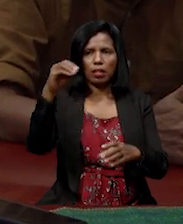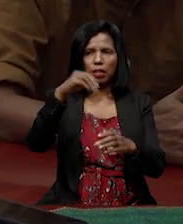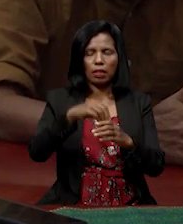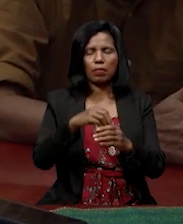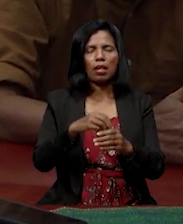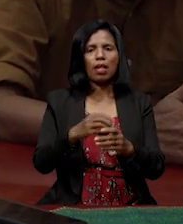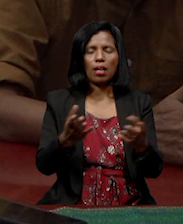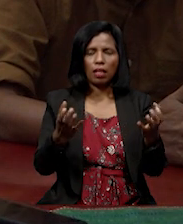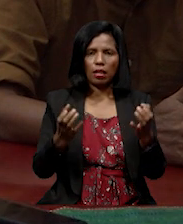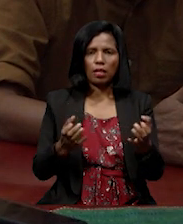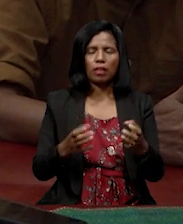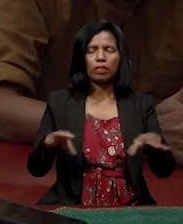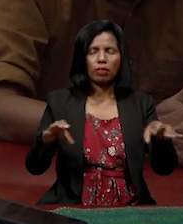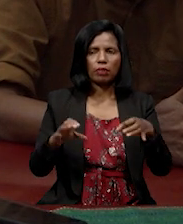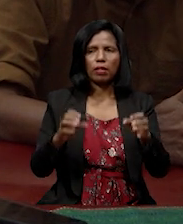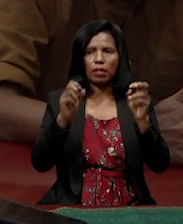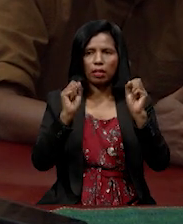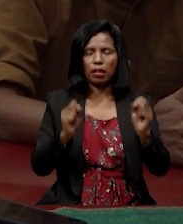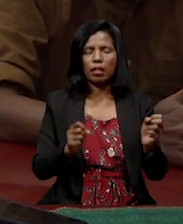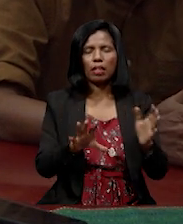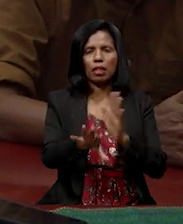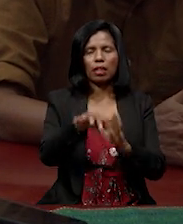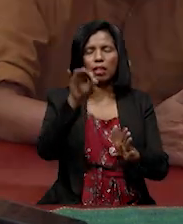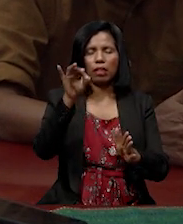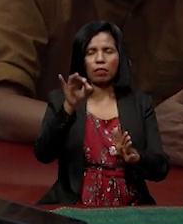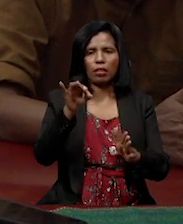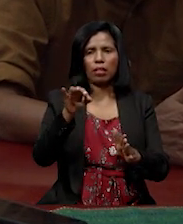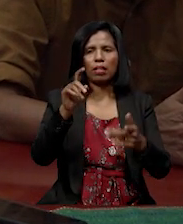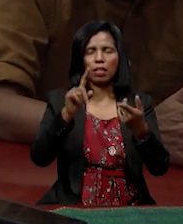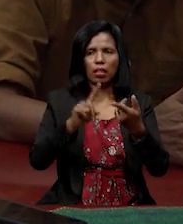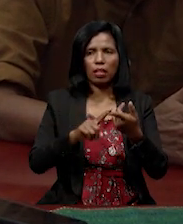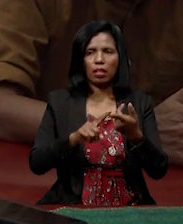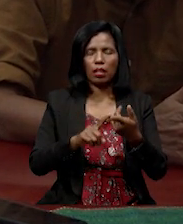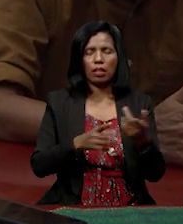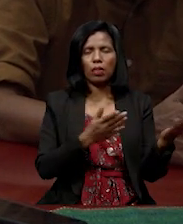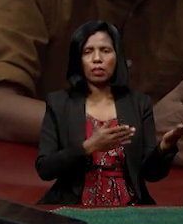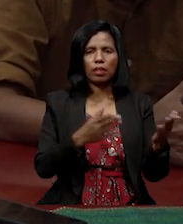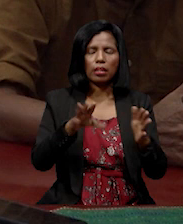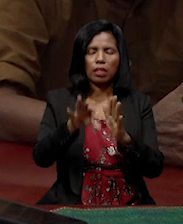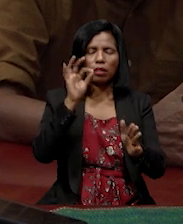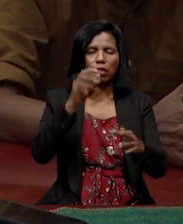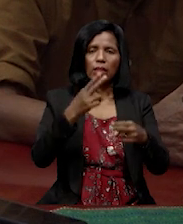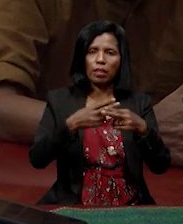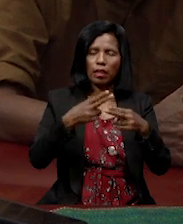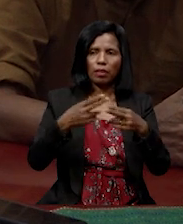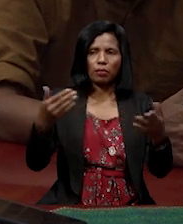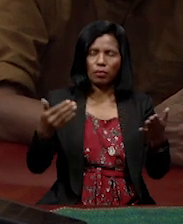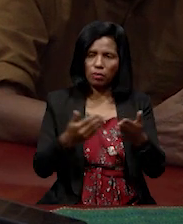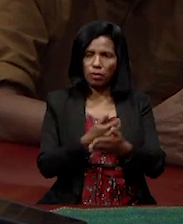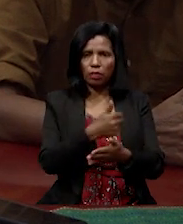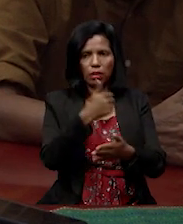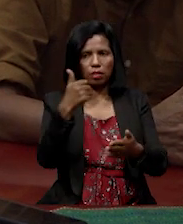impedimento ruma, nia tem que nomeia ou indica o conselheiro Siracelo